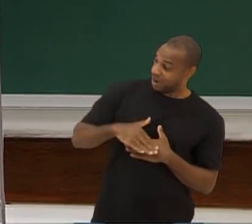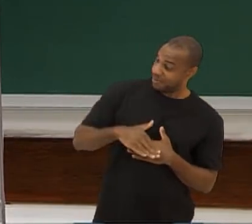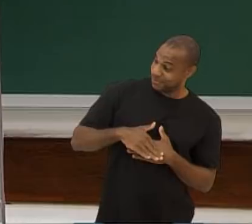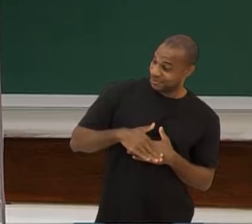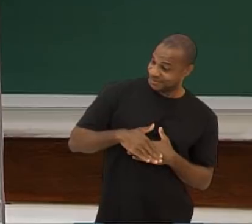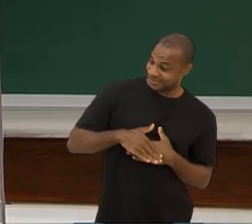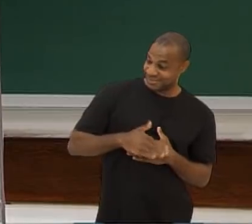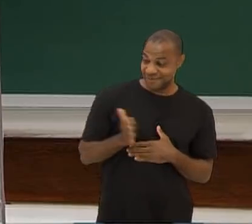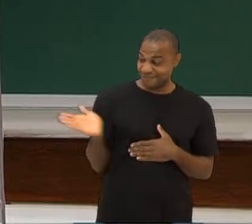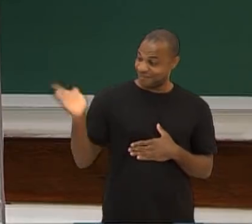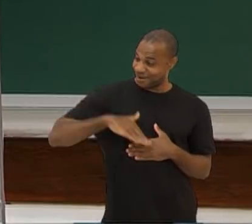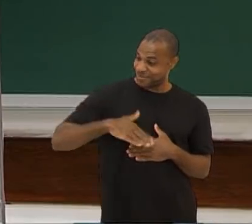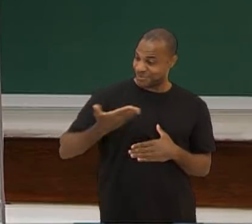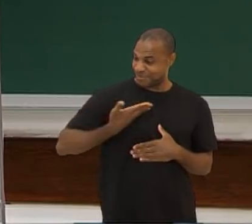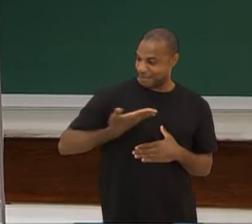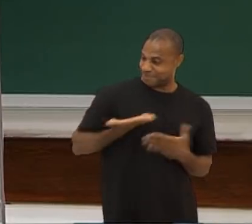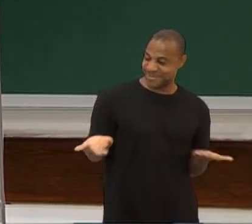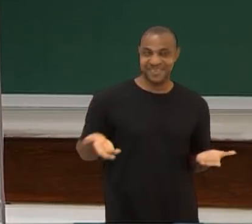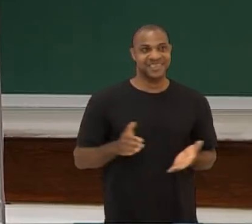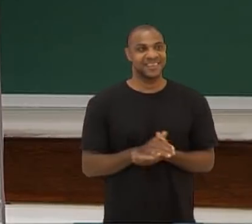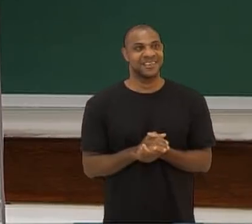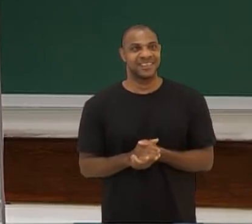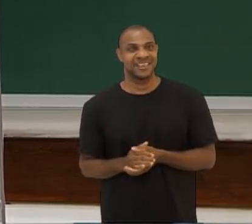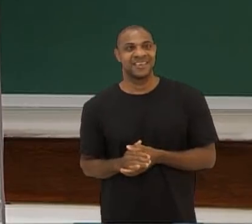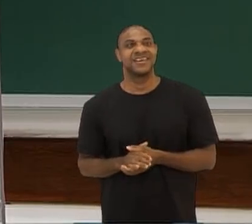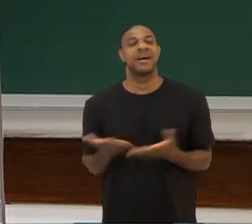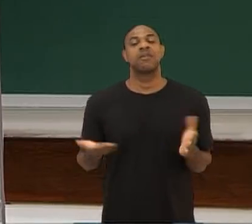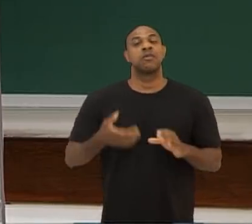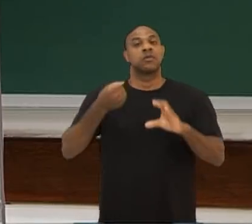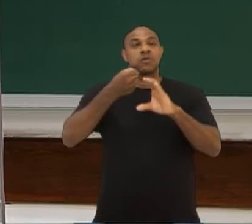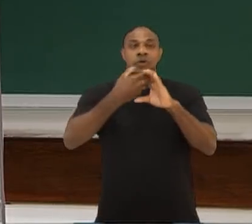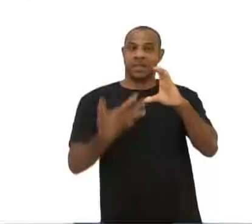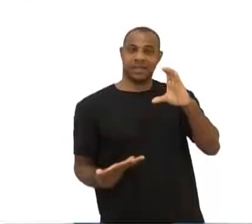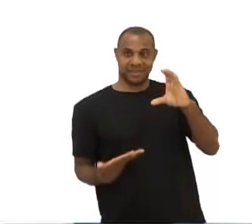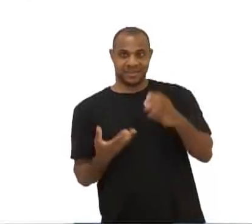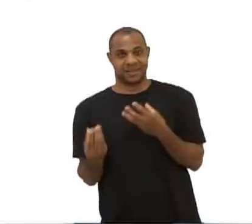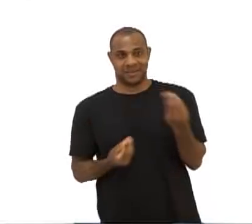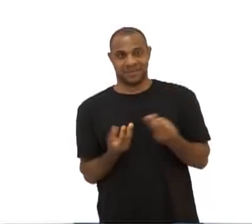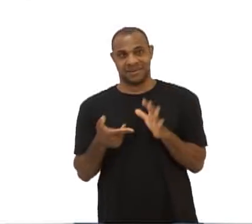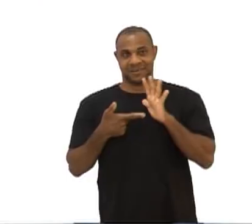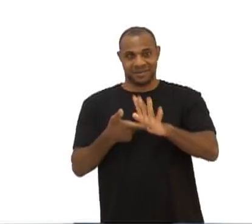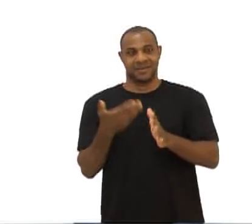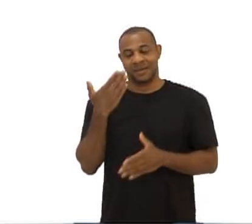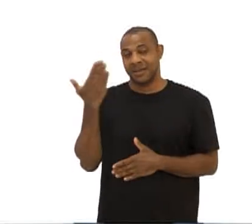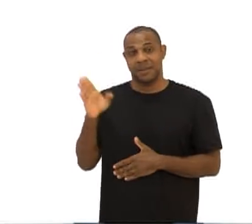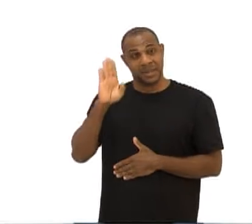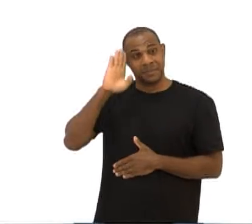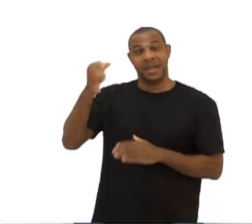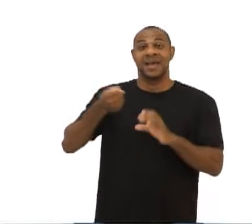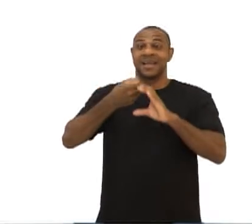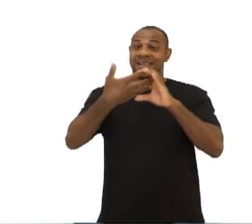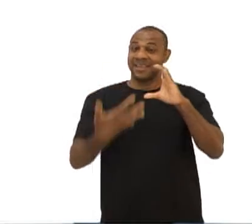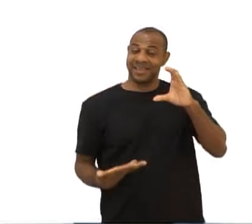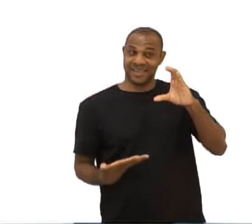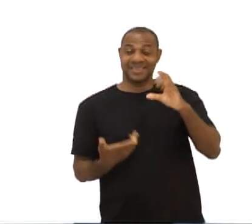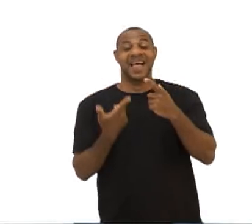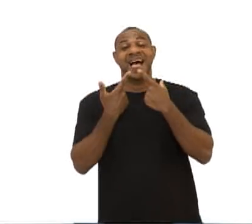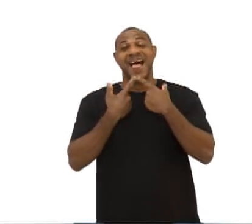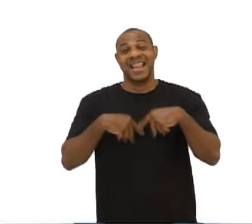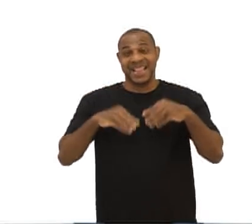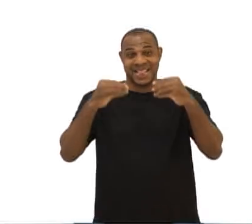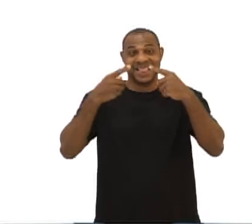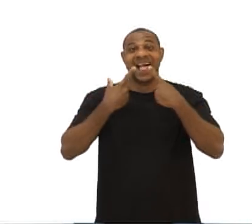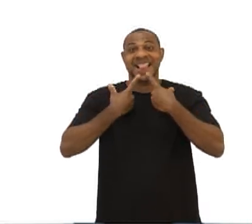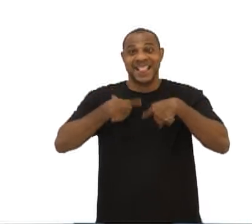o ritmo? Vamos conhecer as características do poema de cordel. Principais características da linguagem